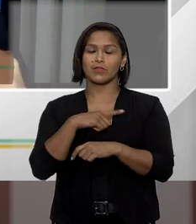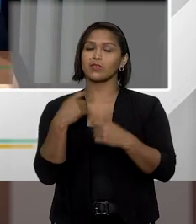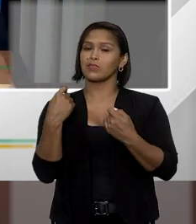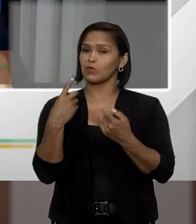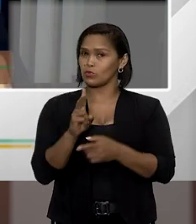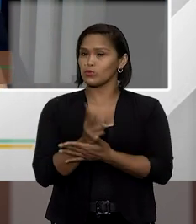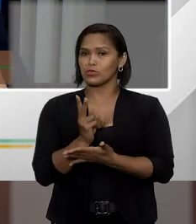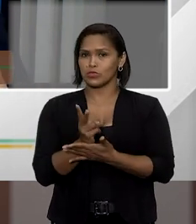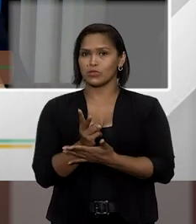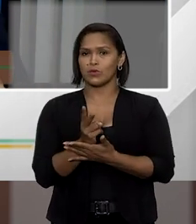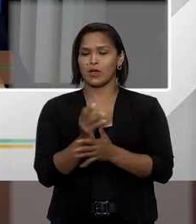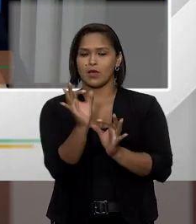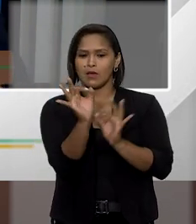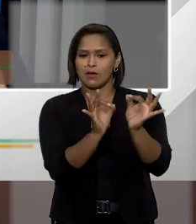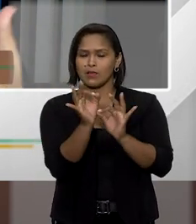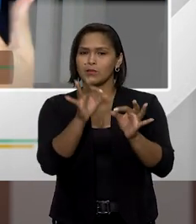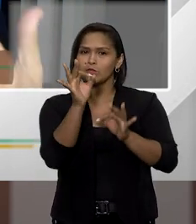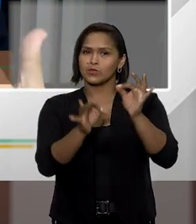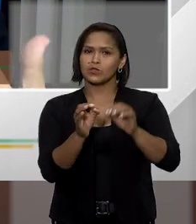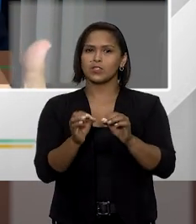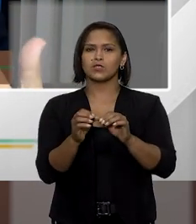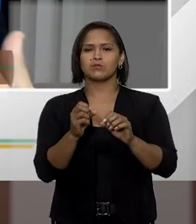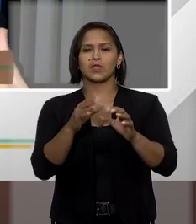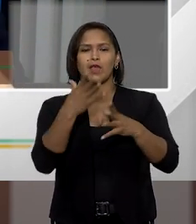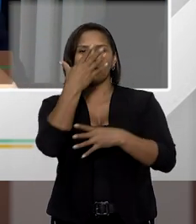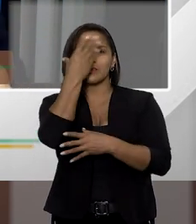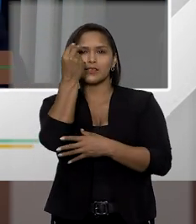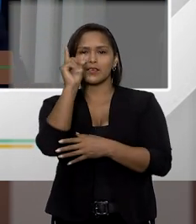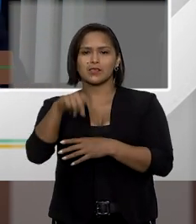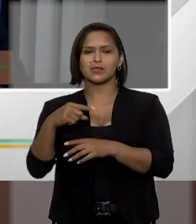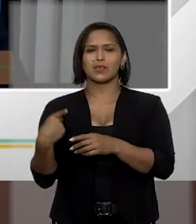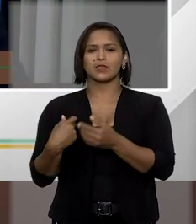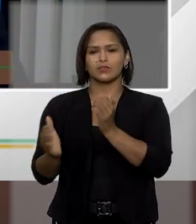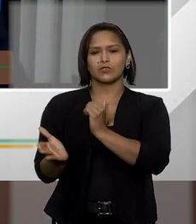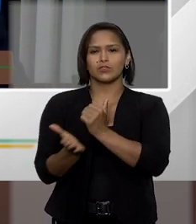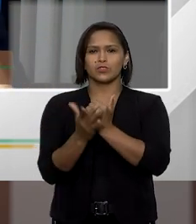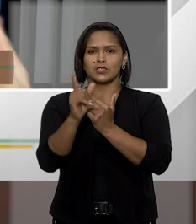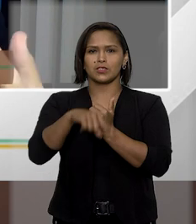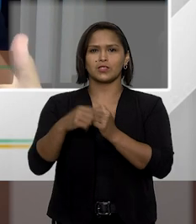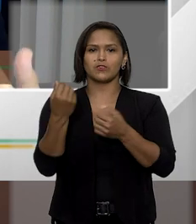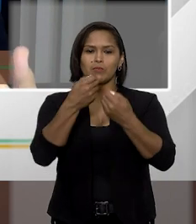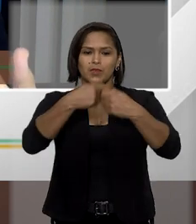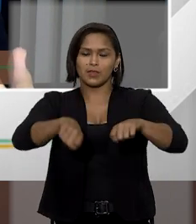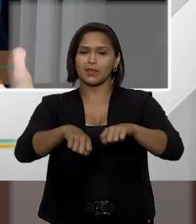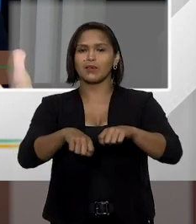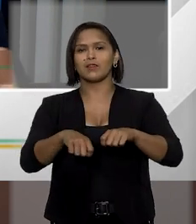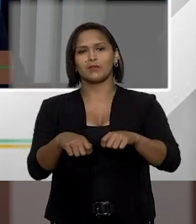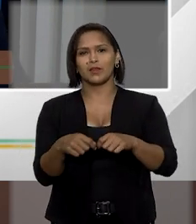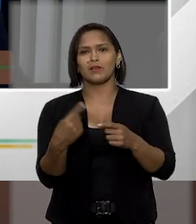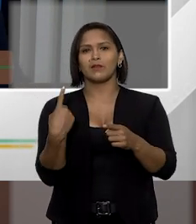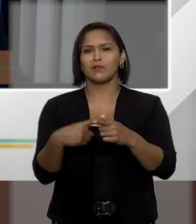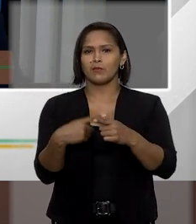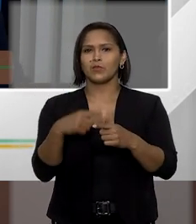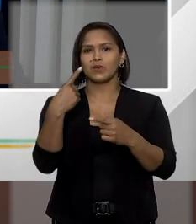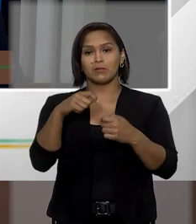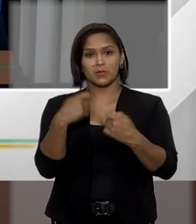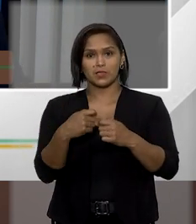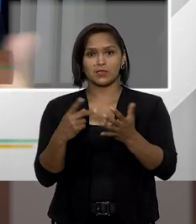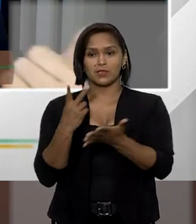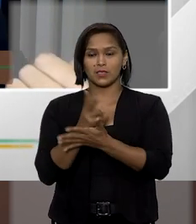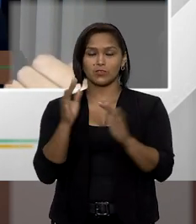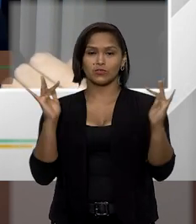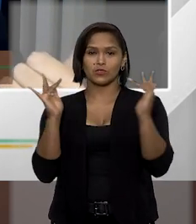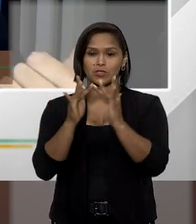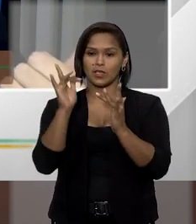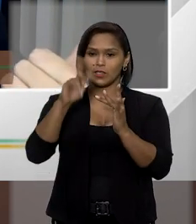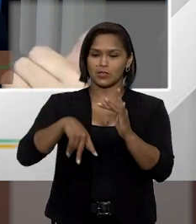ou é necessário, ao ordenamento jurídico lançar mão de mecanismos de incentivos para a quebra desse sentimento de cooperação. E é isso que